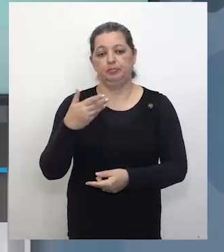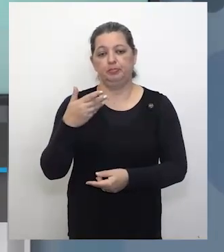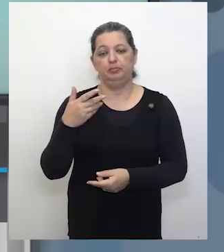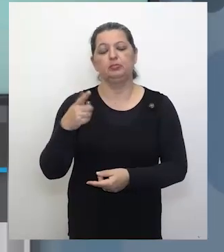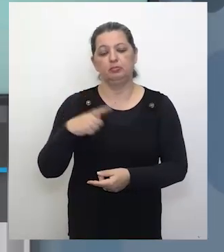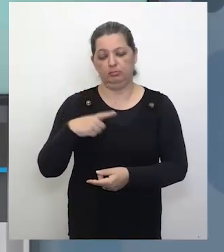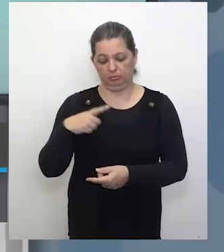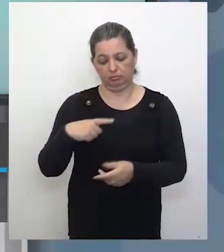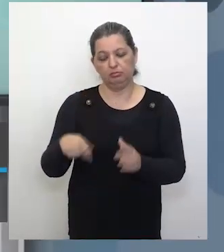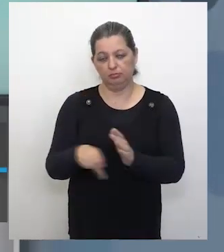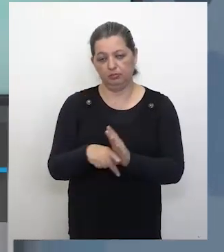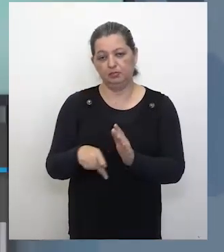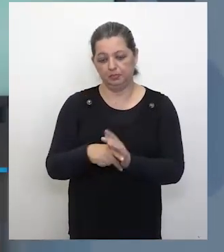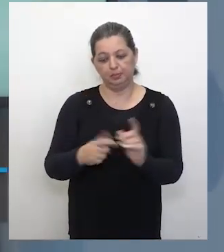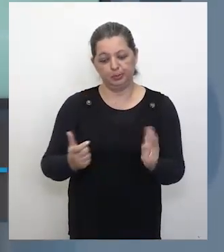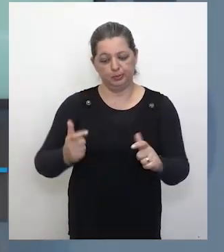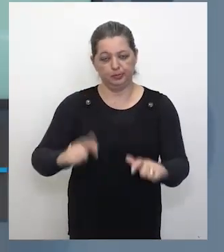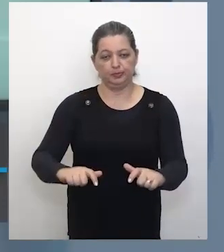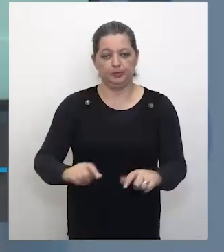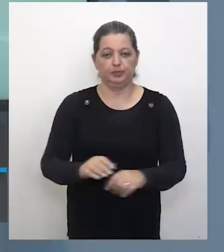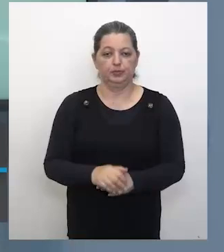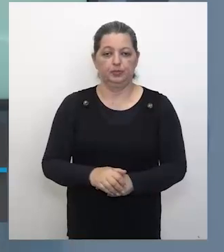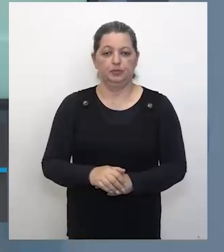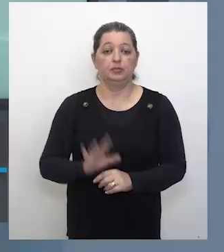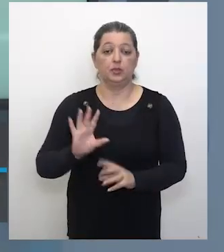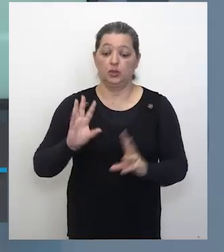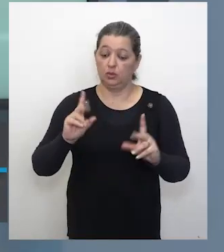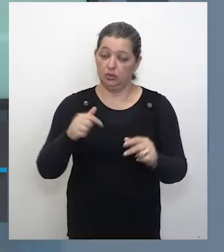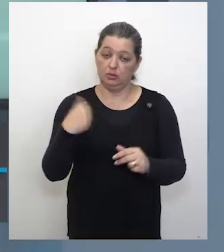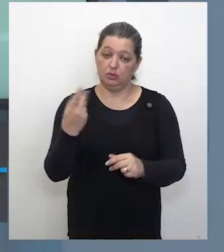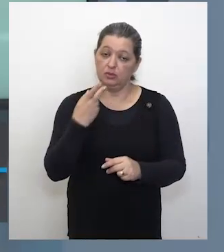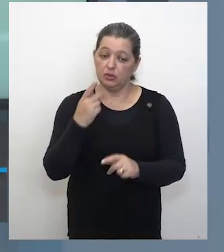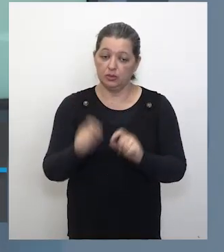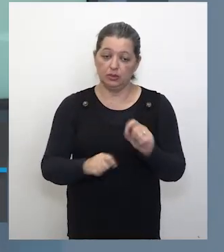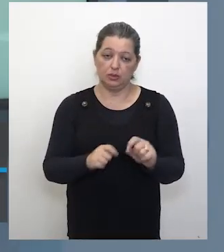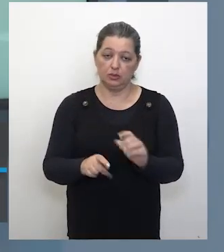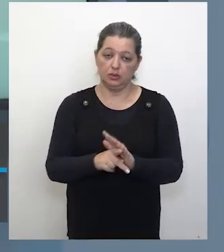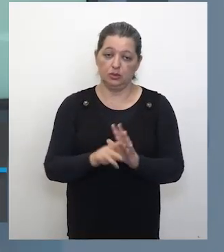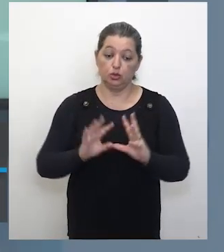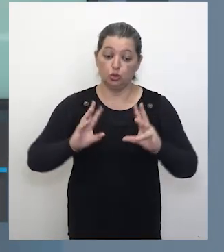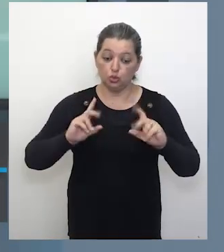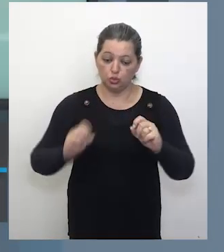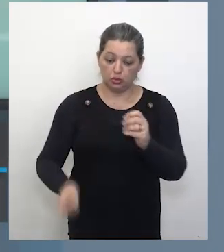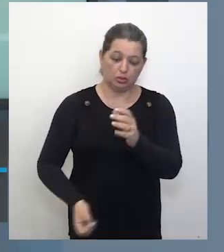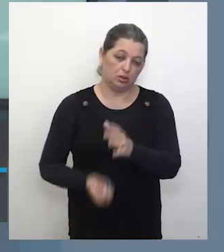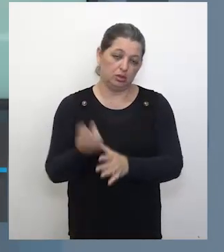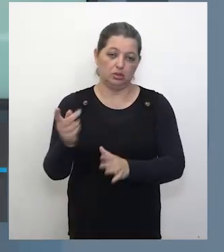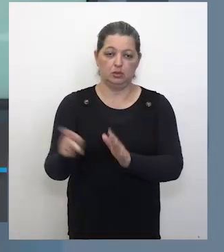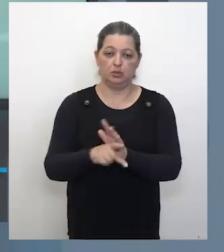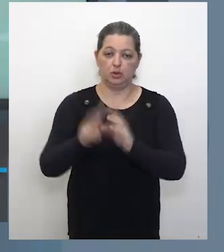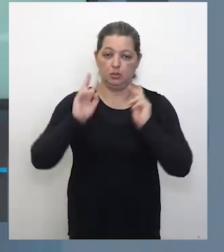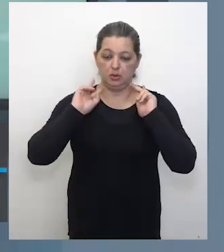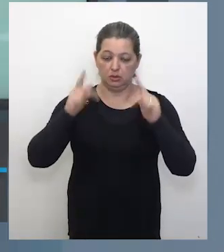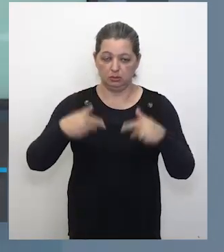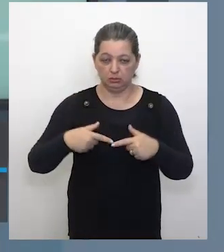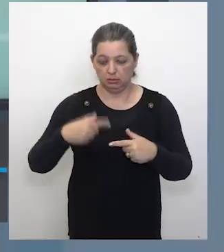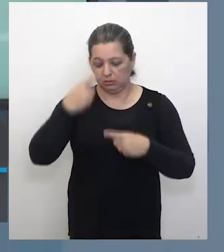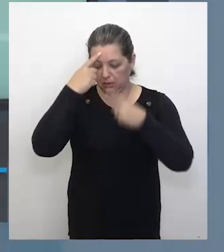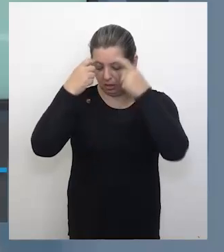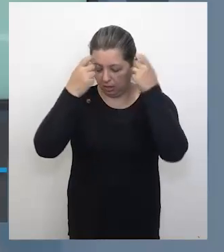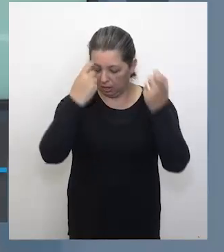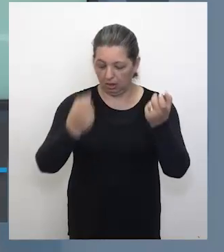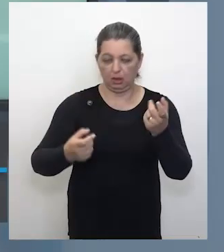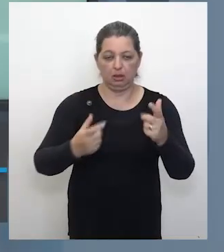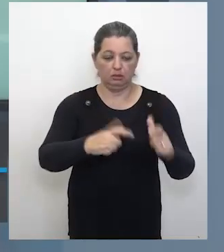noção de território, mas, né, como tudo que a gente fala, existe tudo que é uma criação humana, como ideias de território,